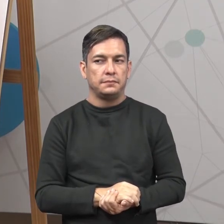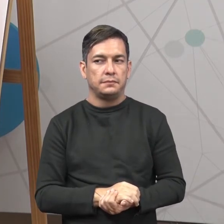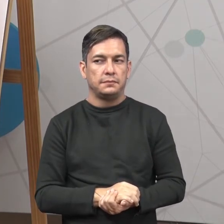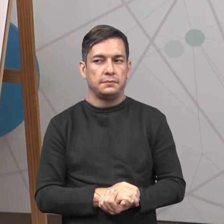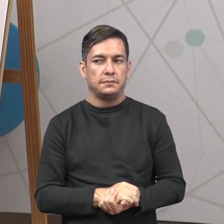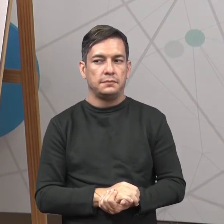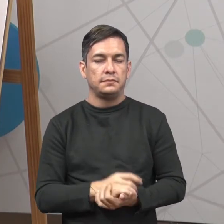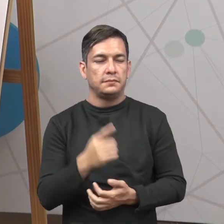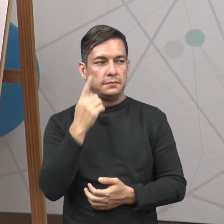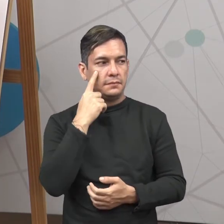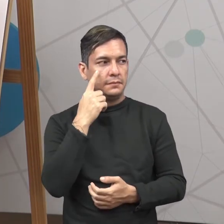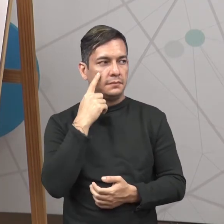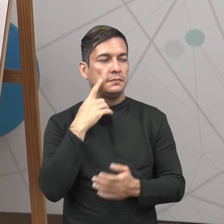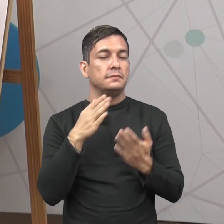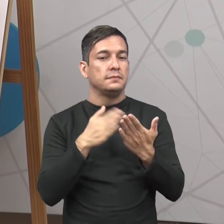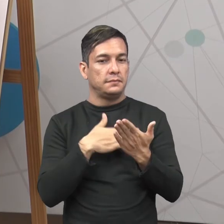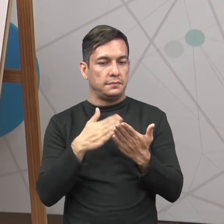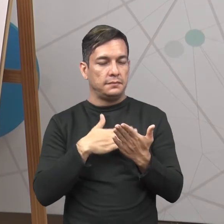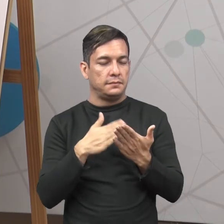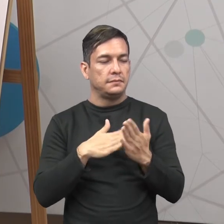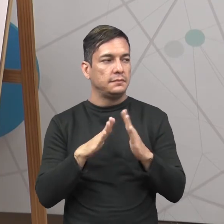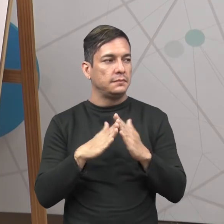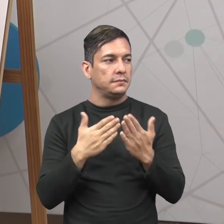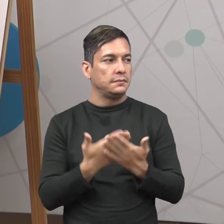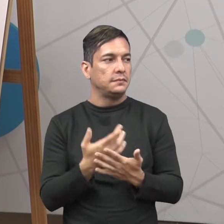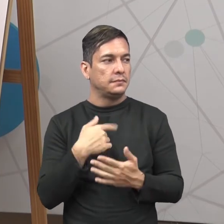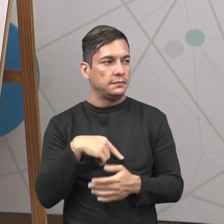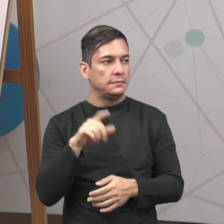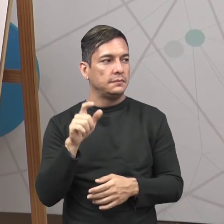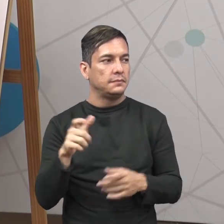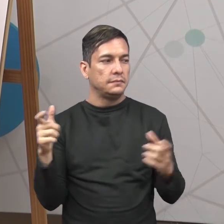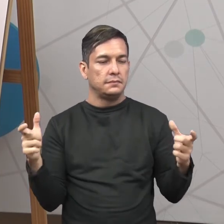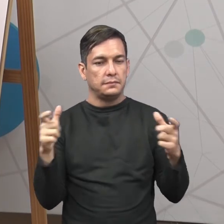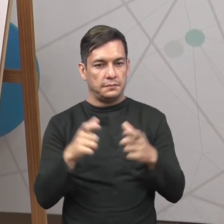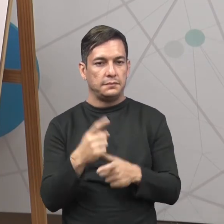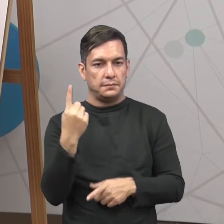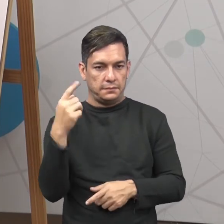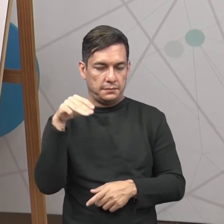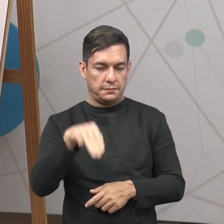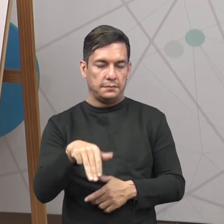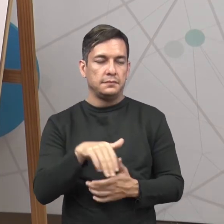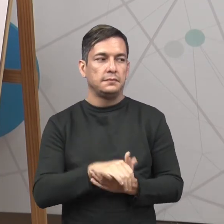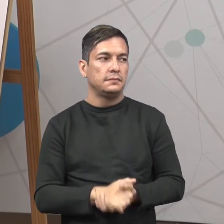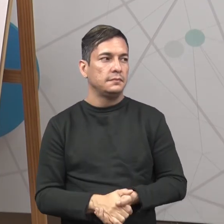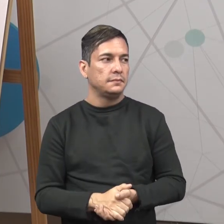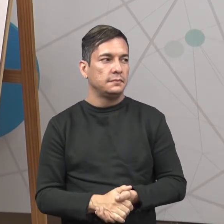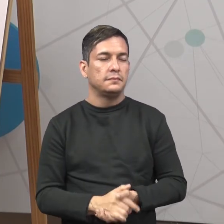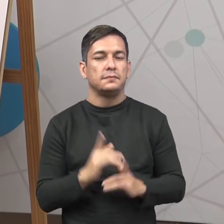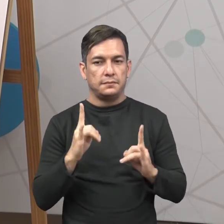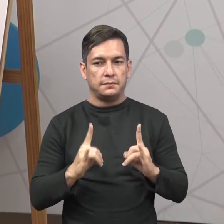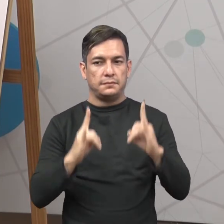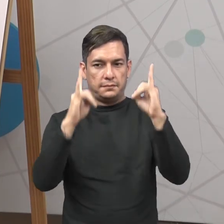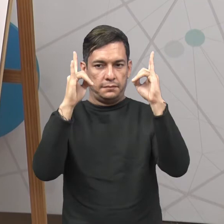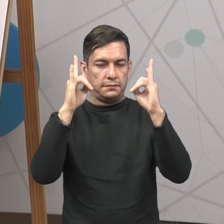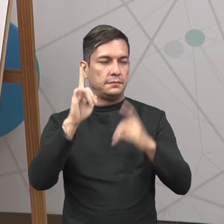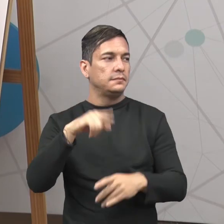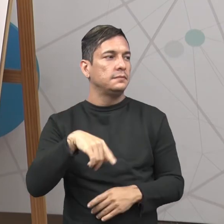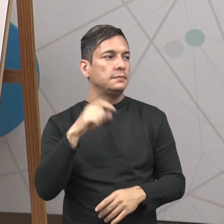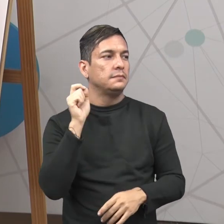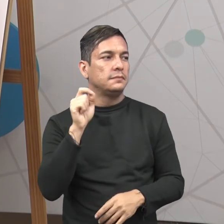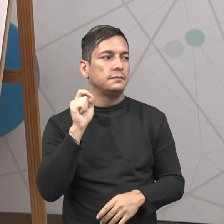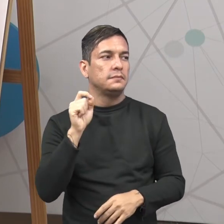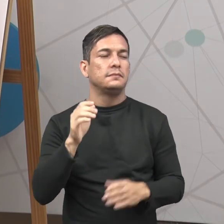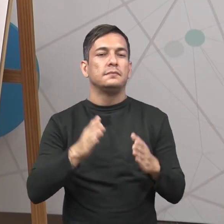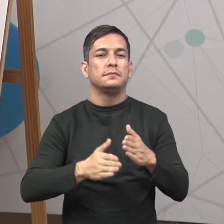Então, vimos aqui que o caderno escolar é menor que 1 metro. O prédio